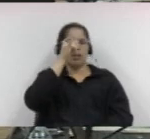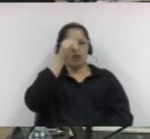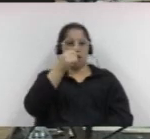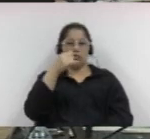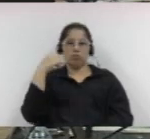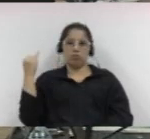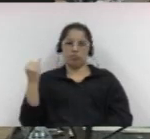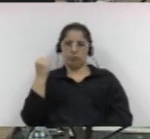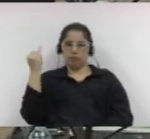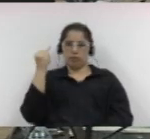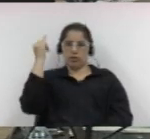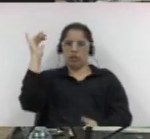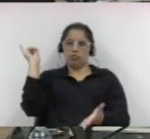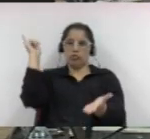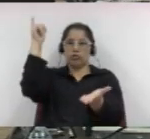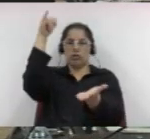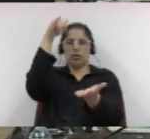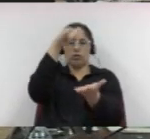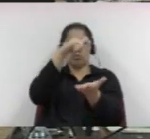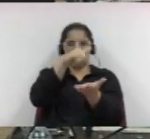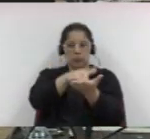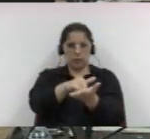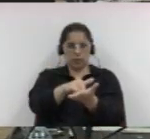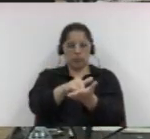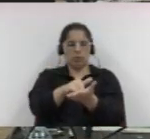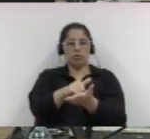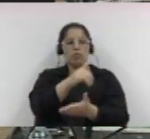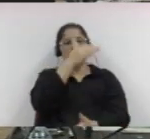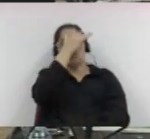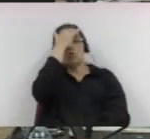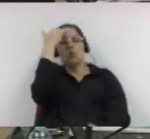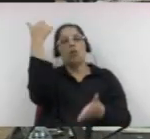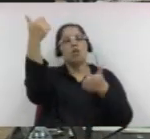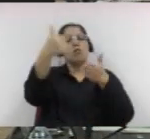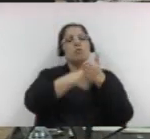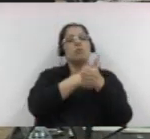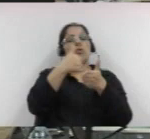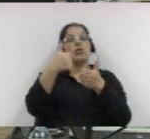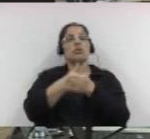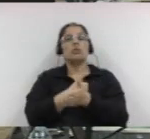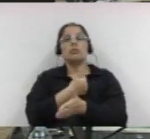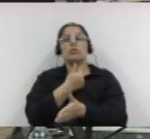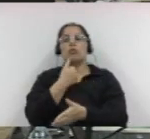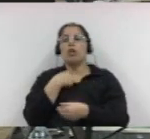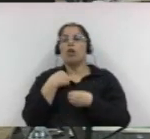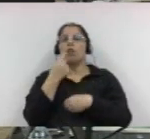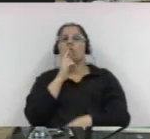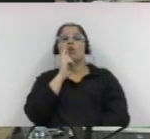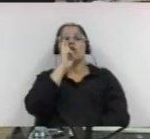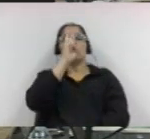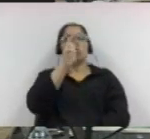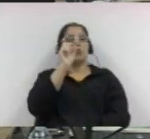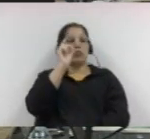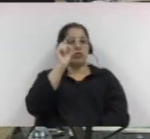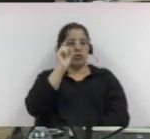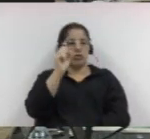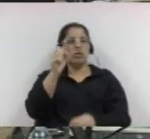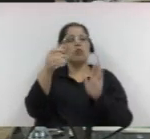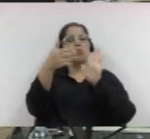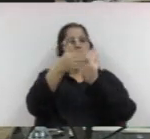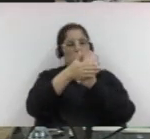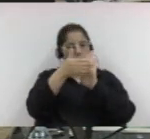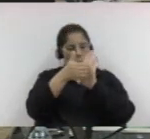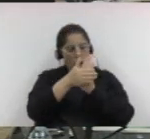para que as pessoas da cidade de Limeira, que perguntam para a gente, dizer que a Câmara Municipal tem realmente uma proposta para conversar